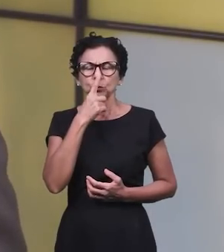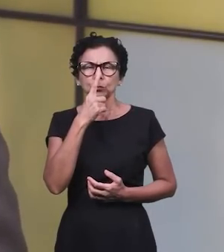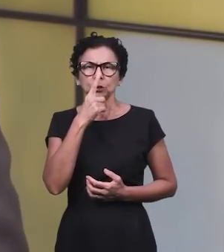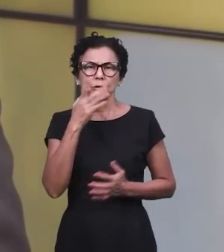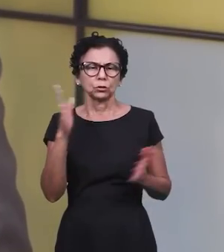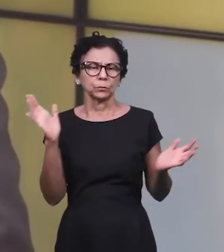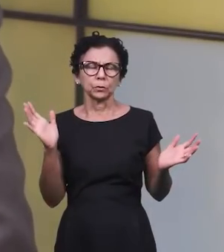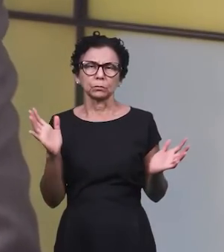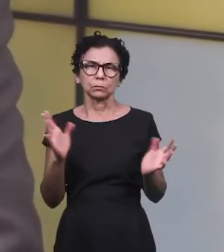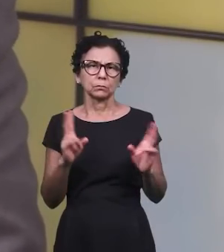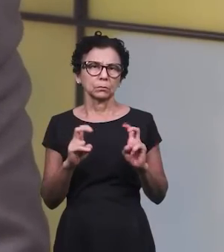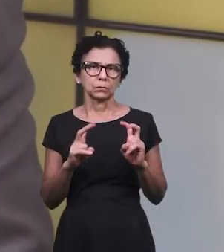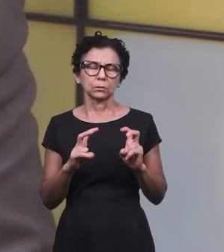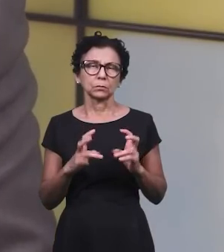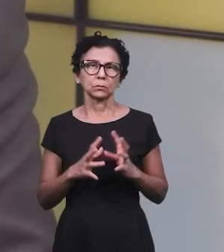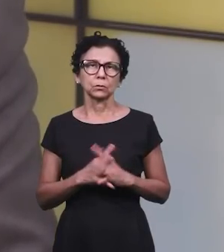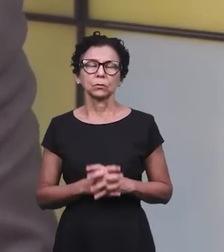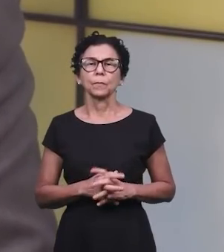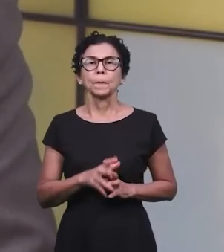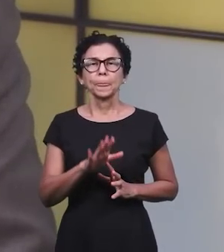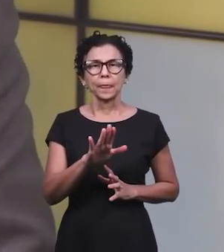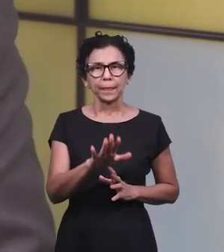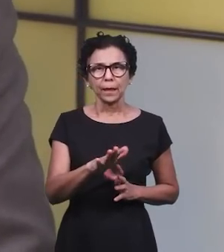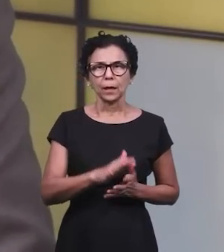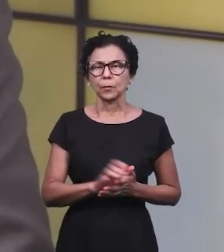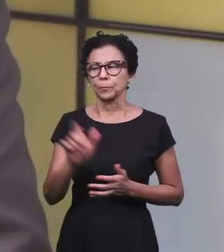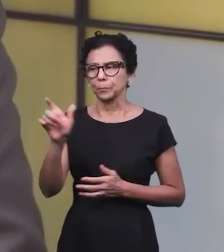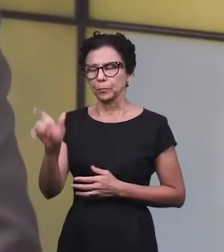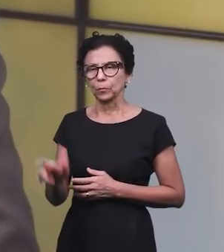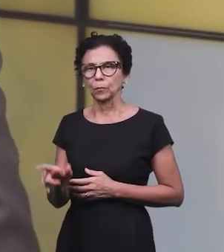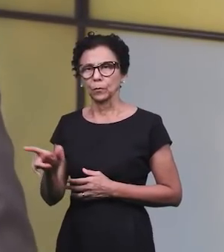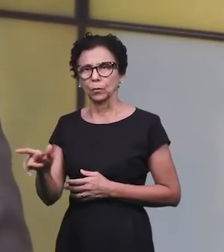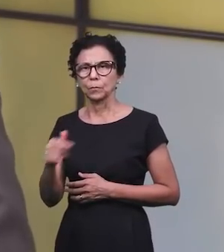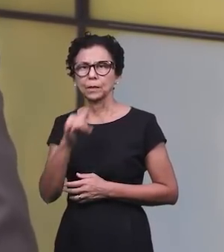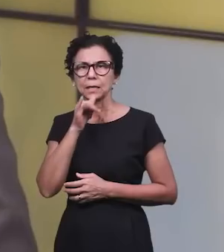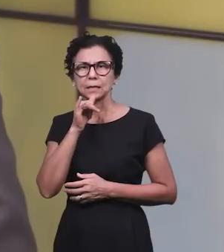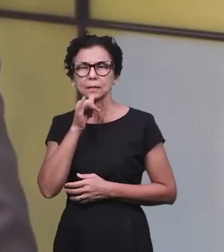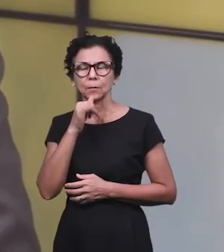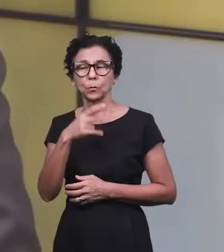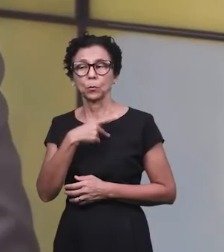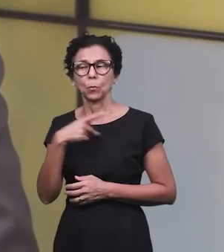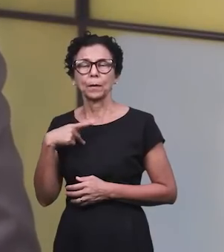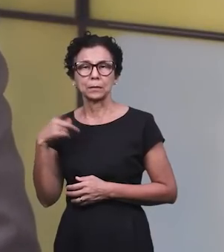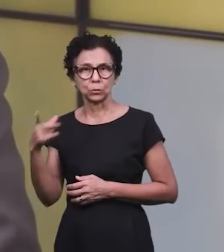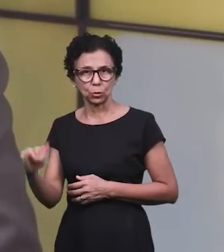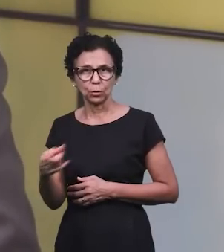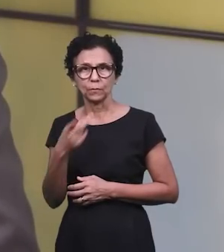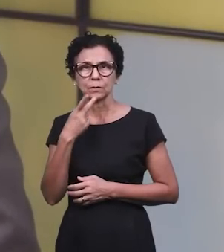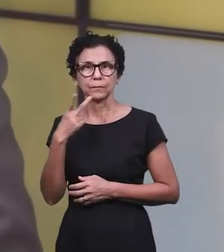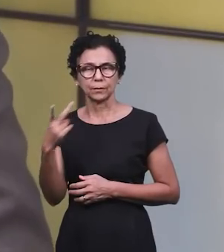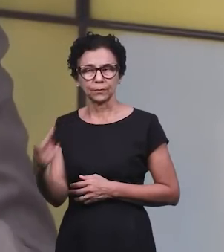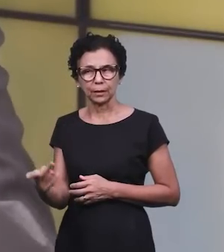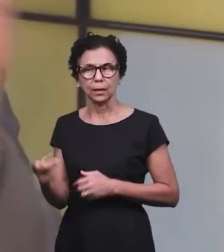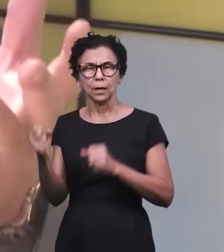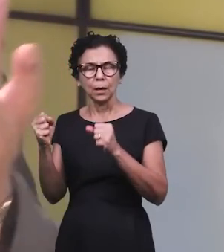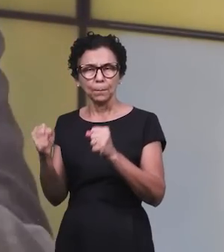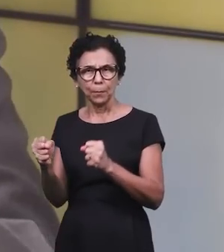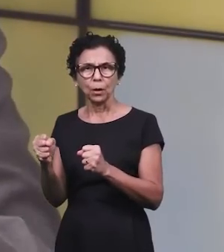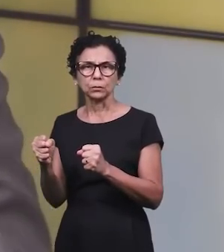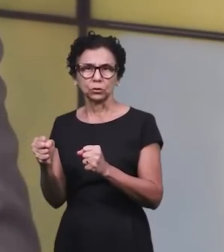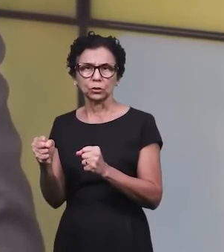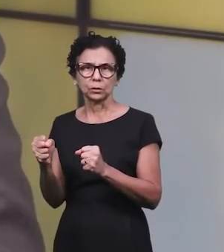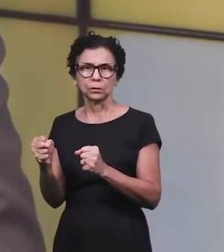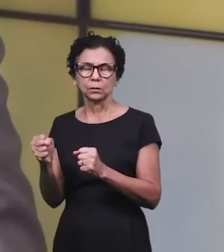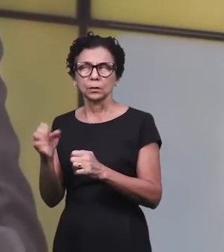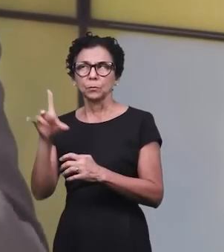né? Você vai falar com o pastor, ele está ungido para isso, né? Ele está em condições de te orientar, de ajudar. Mas sair falando,